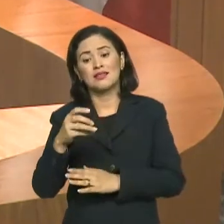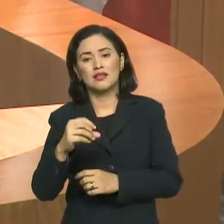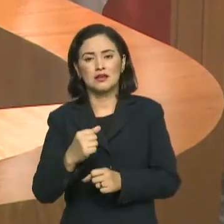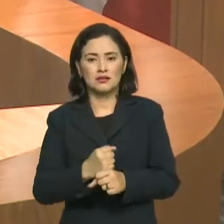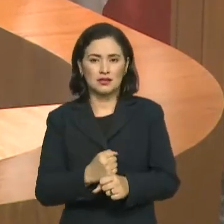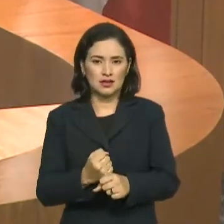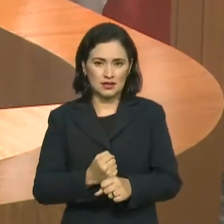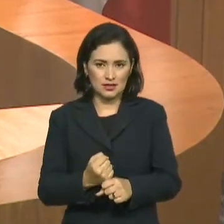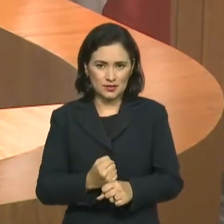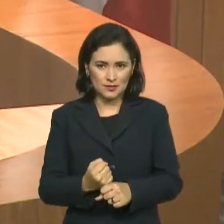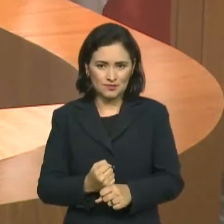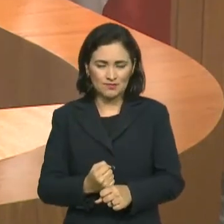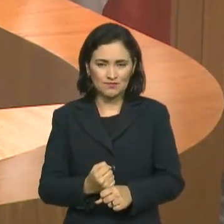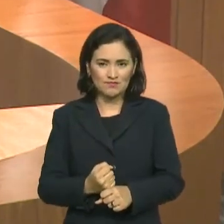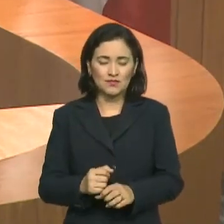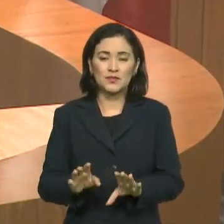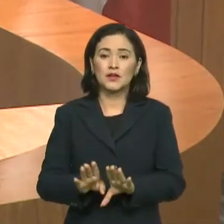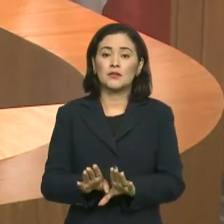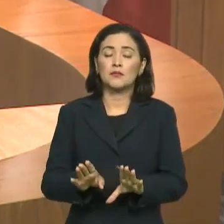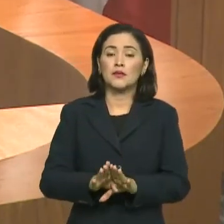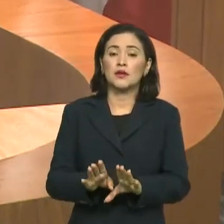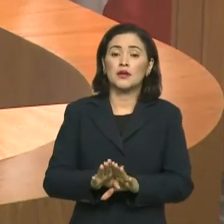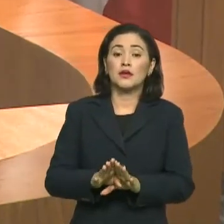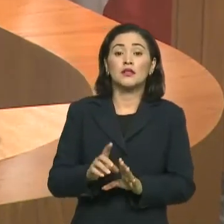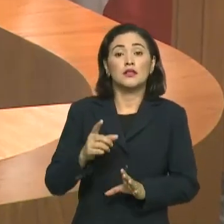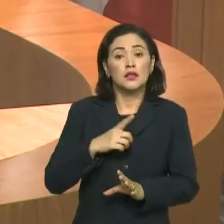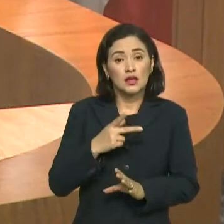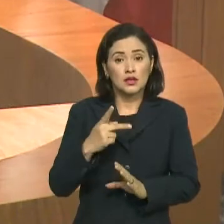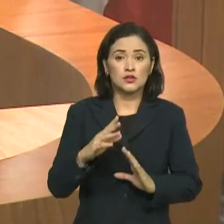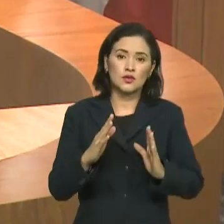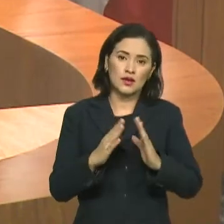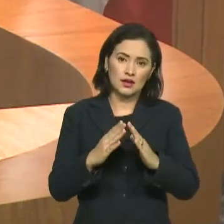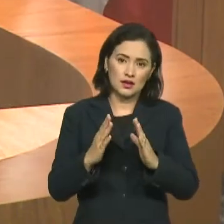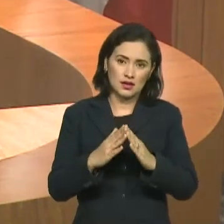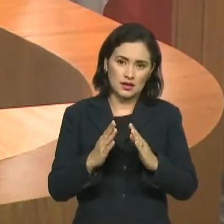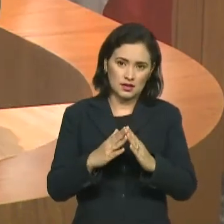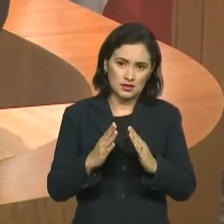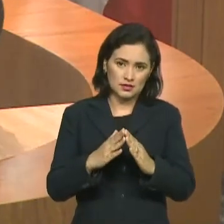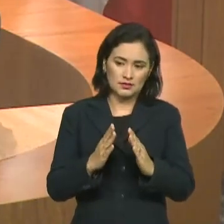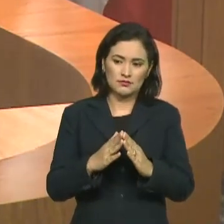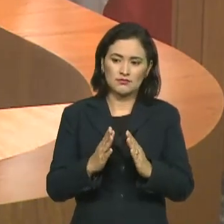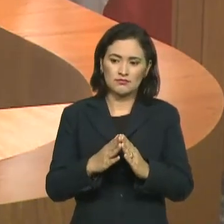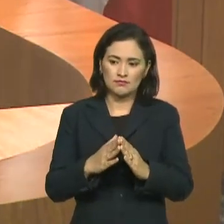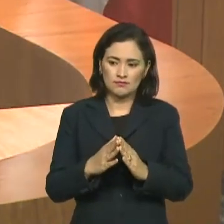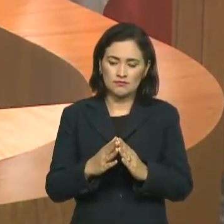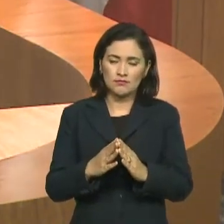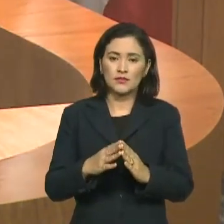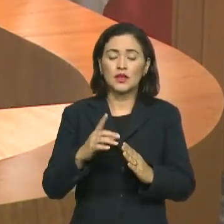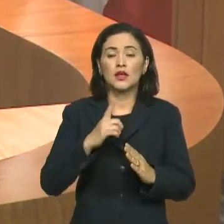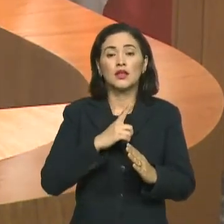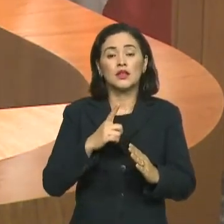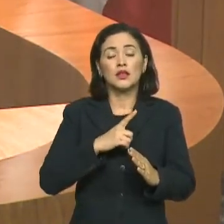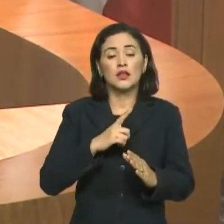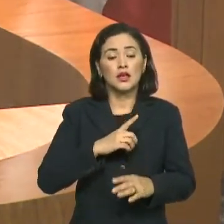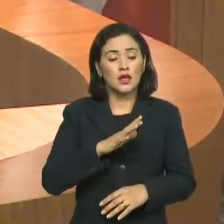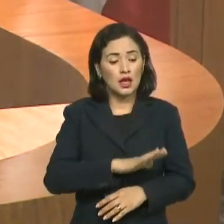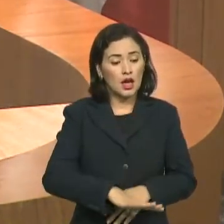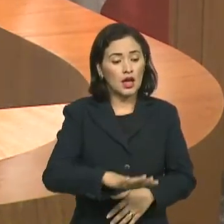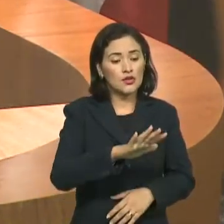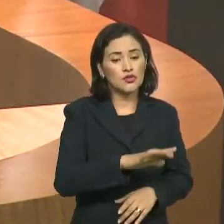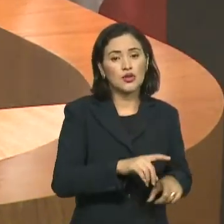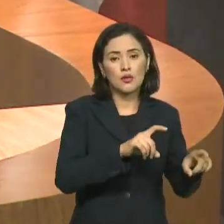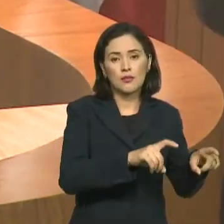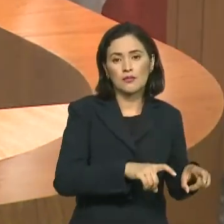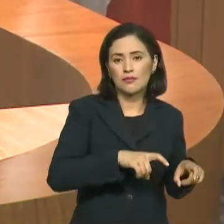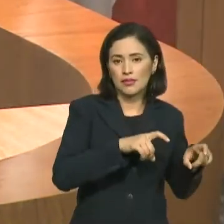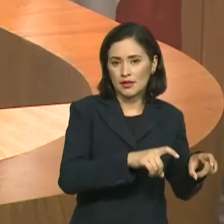a moradia dessas famílias, sem considerar os quintais, a agrovila, as